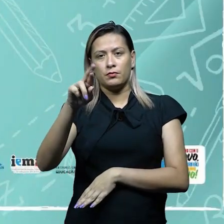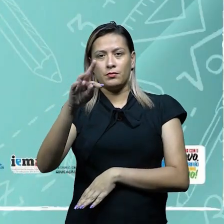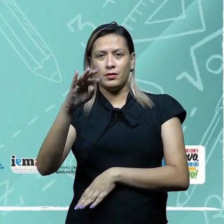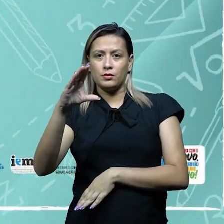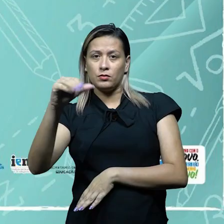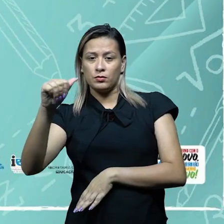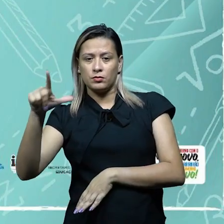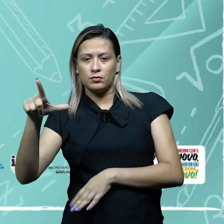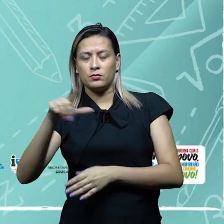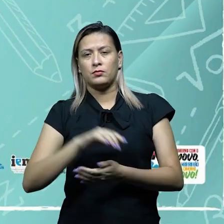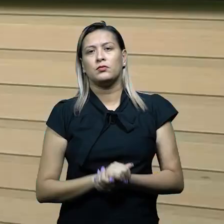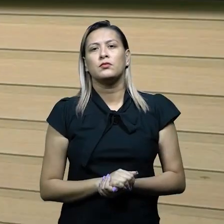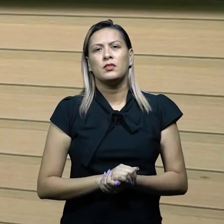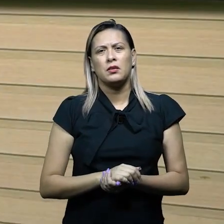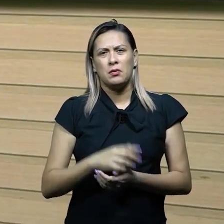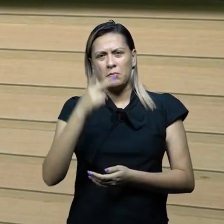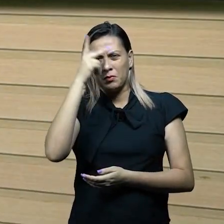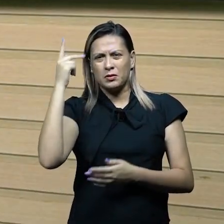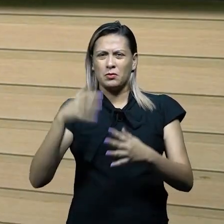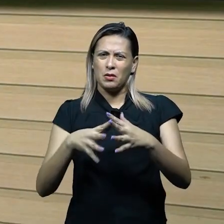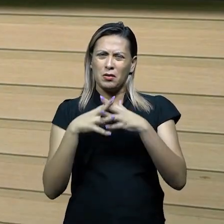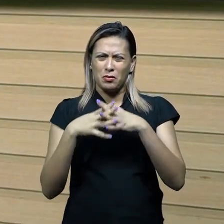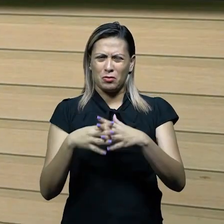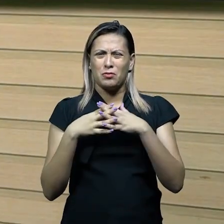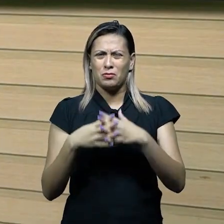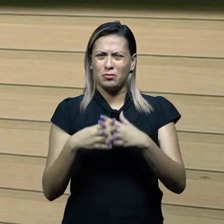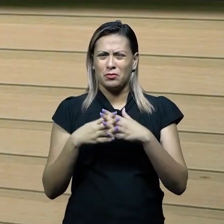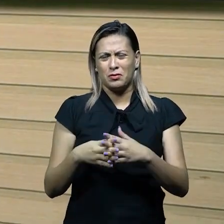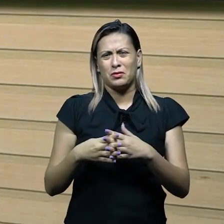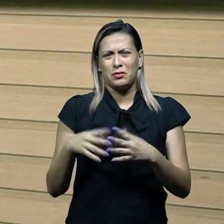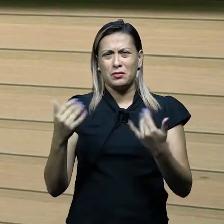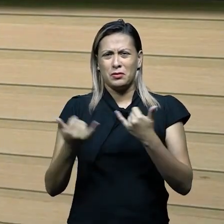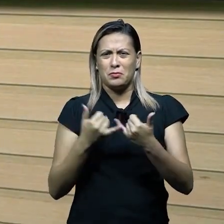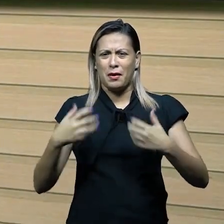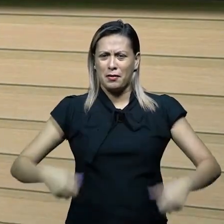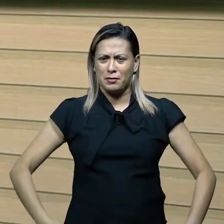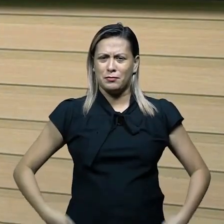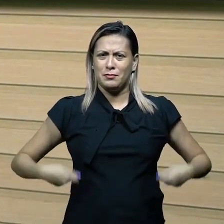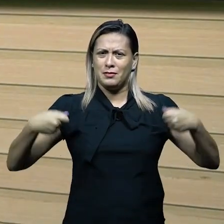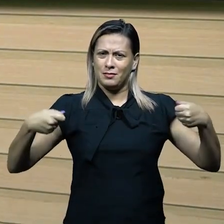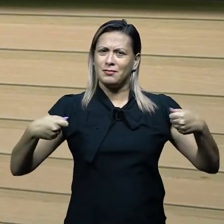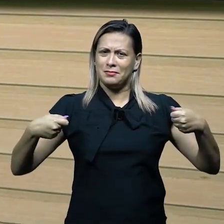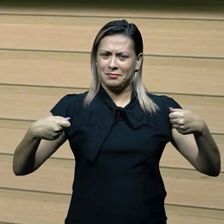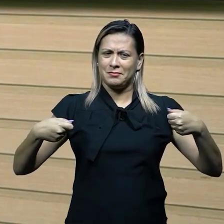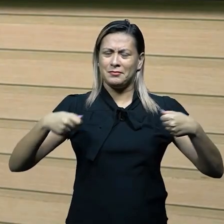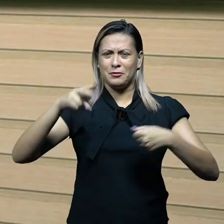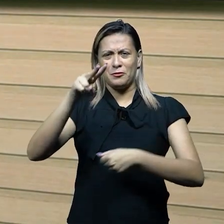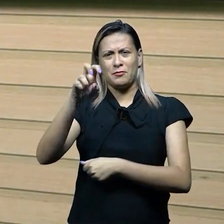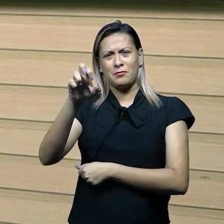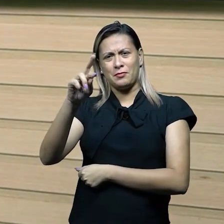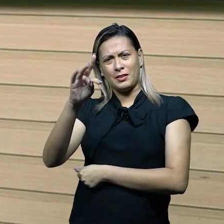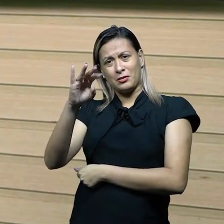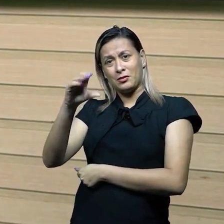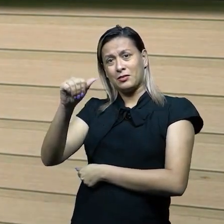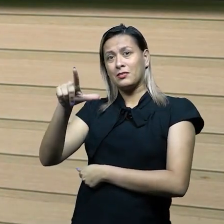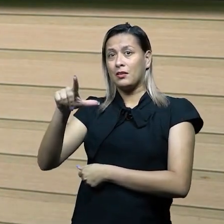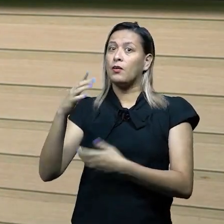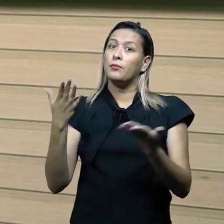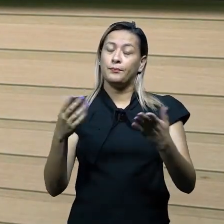tenho vertical, E aí muita gente confunde, horizontal e vertical. A ideia de vertical vem, por exemplo, de se